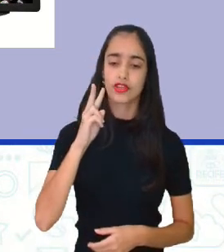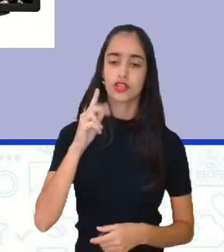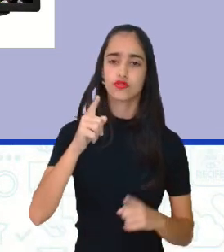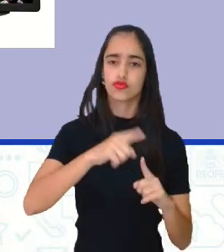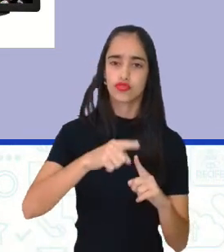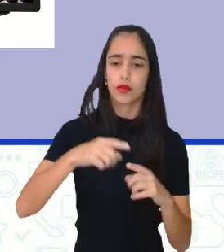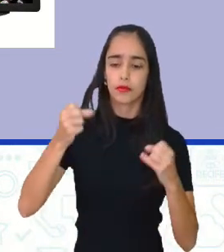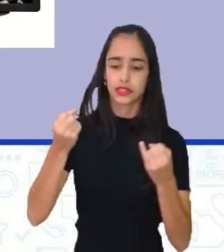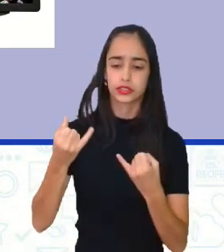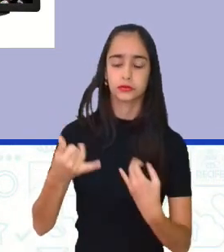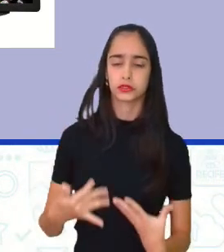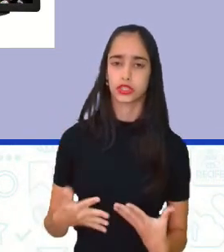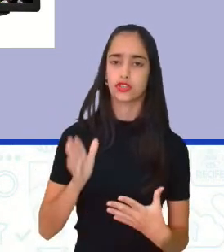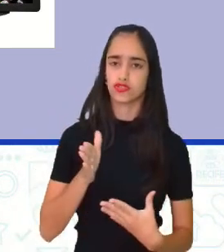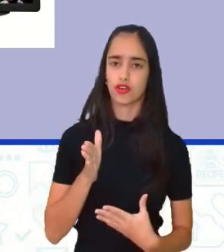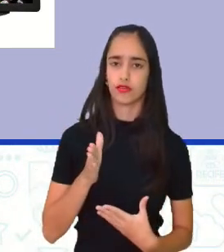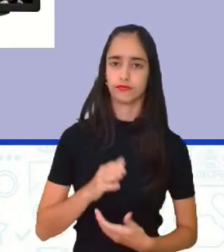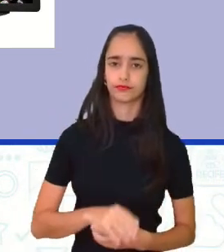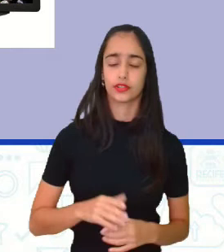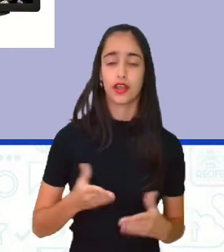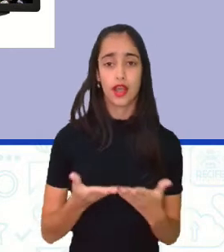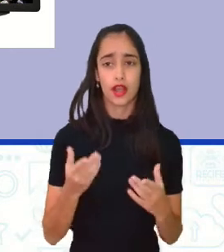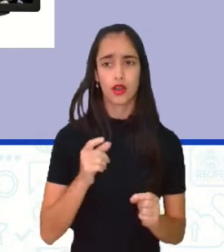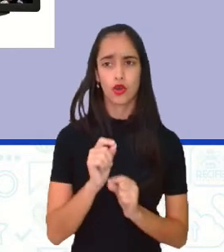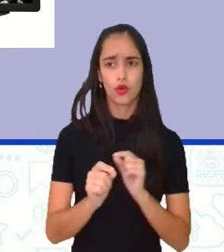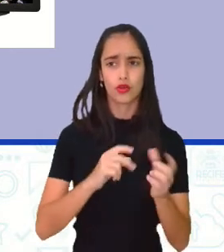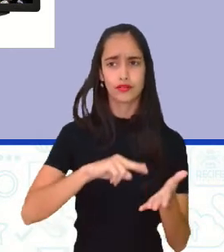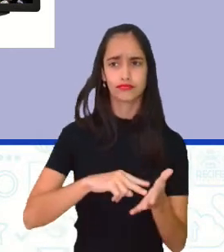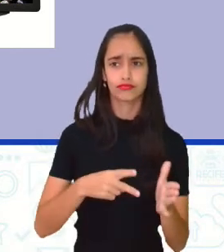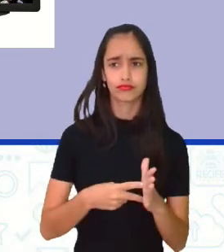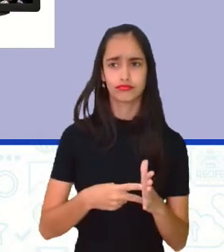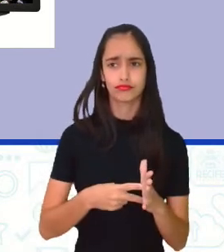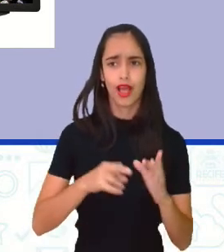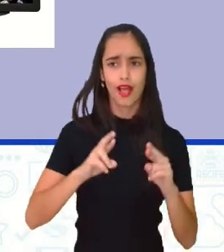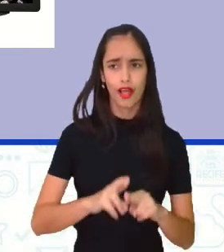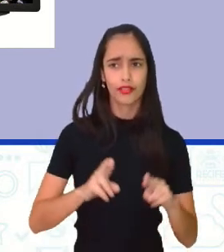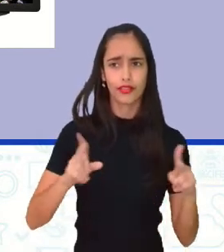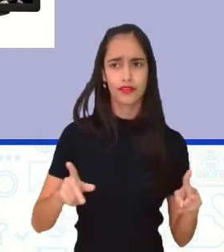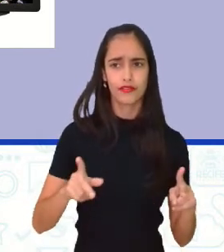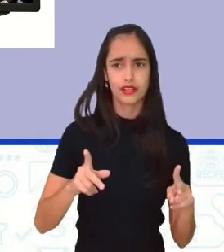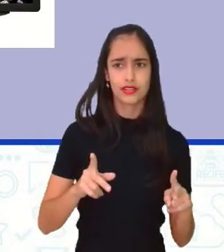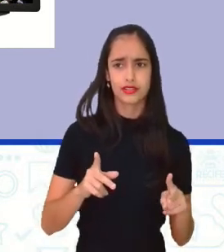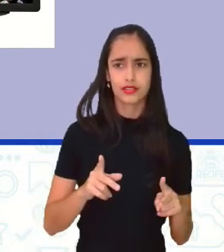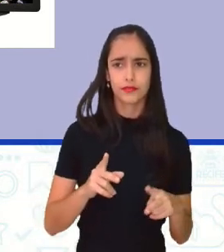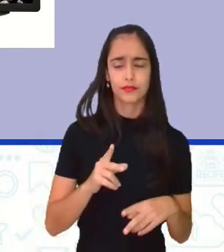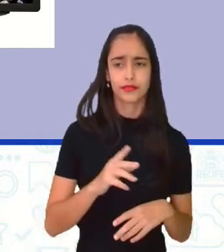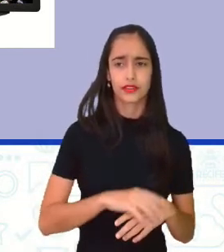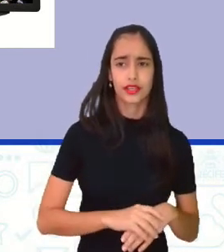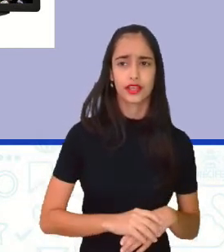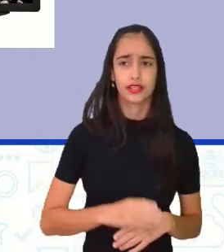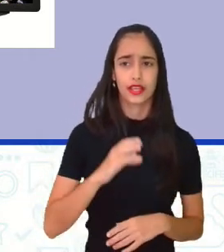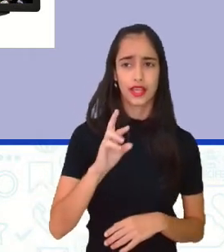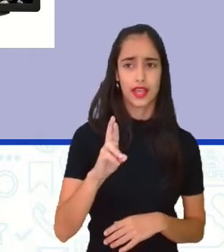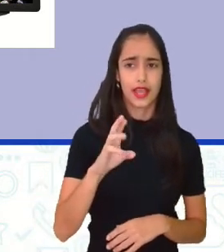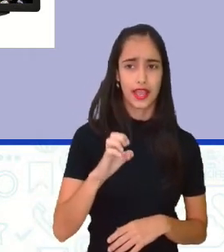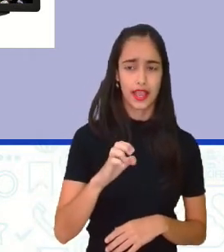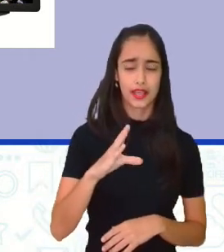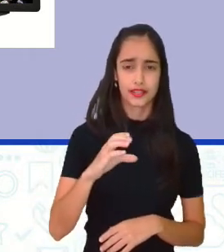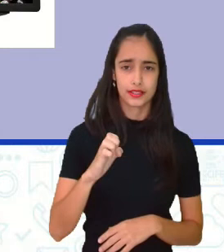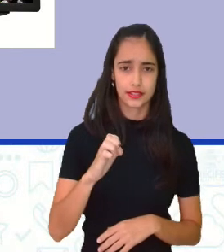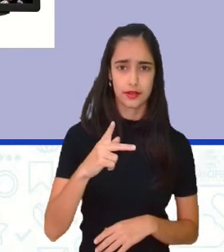Então, o que difere um receptor de um resistor é que ele transforma a energia elétrica exclusivamente em